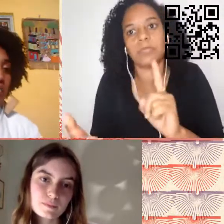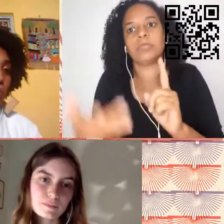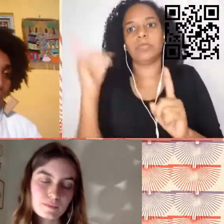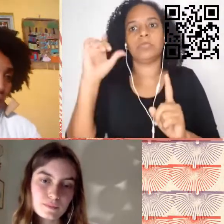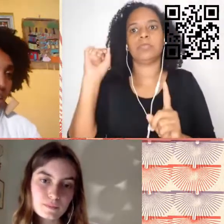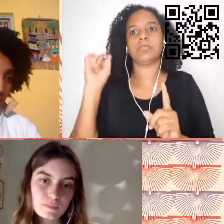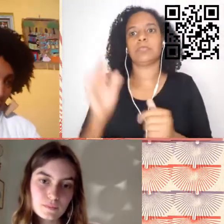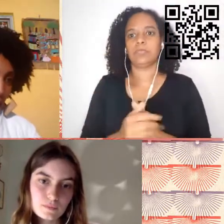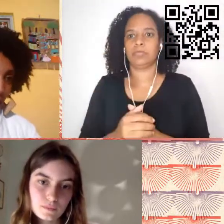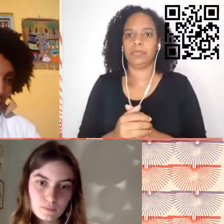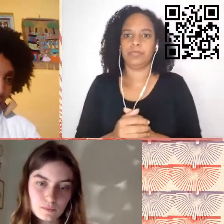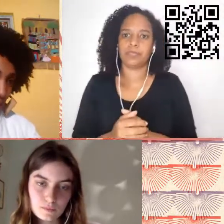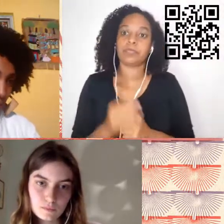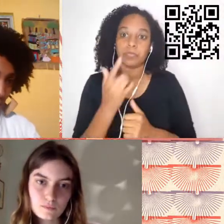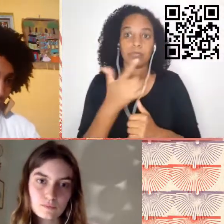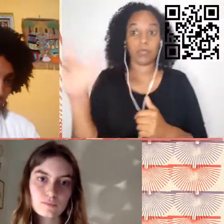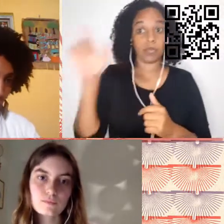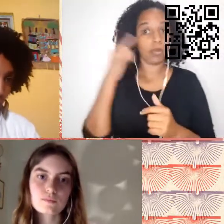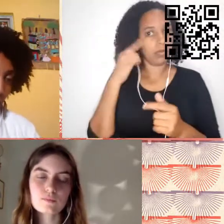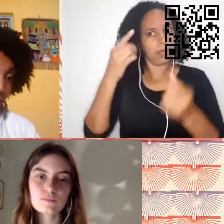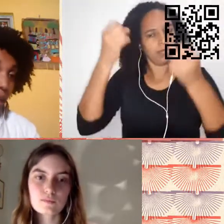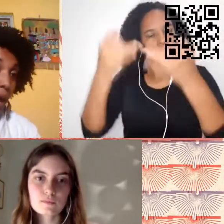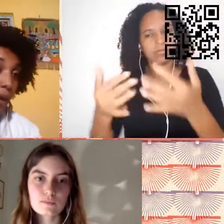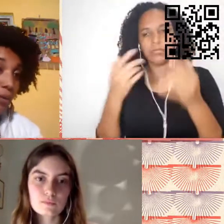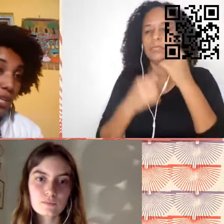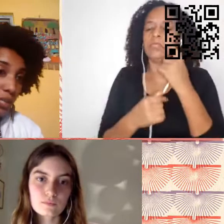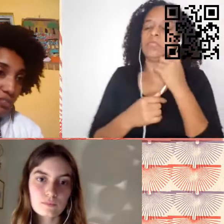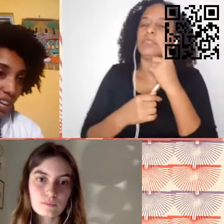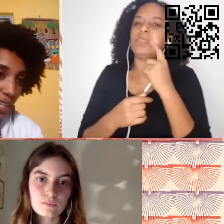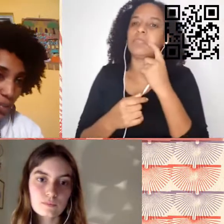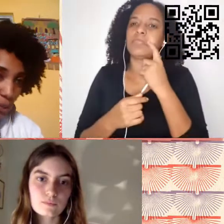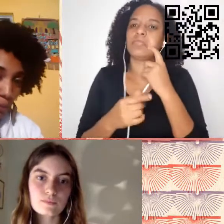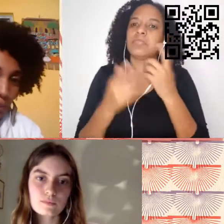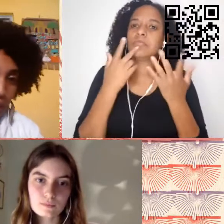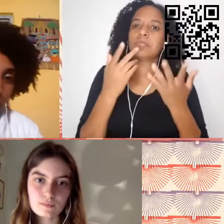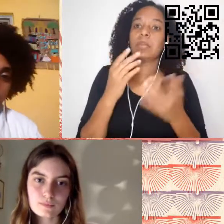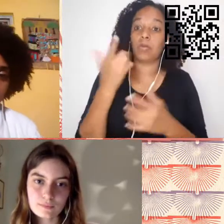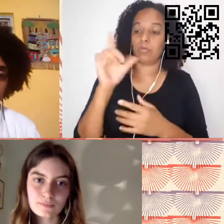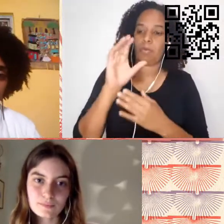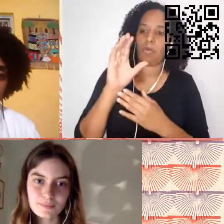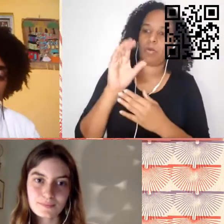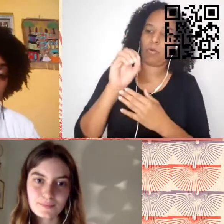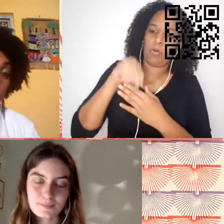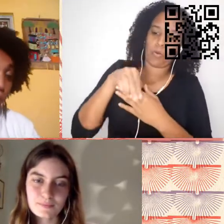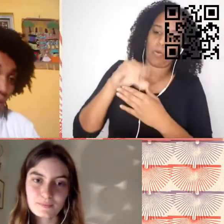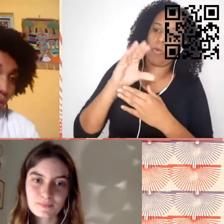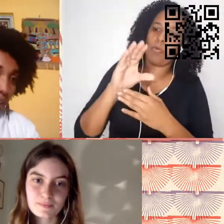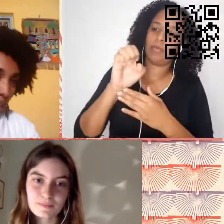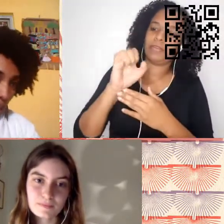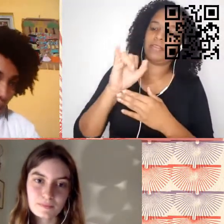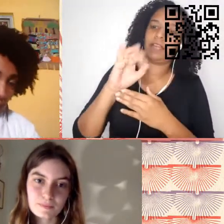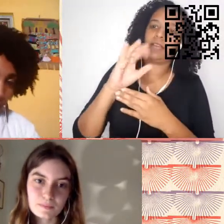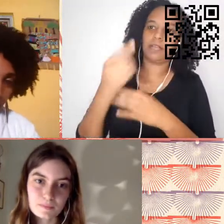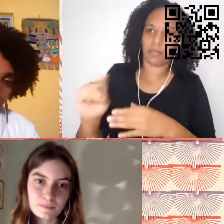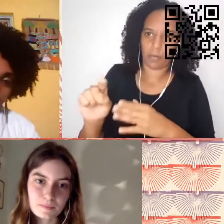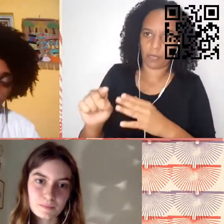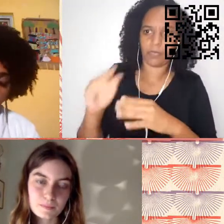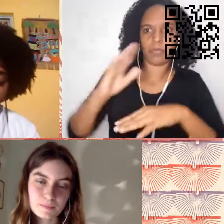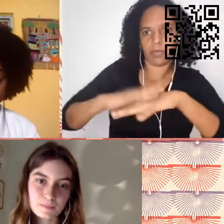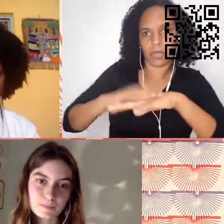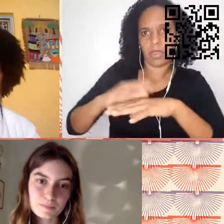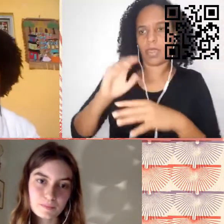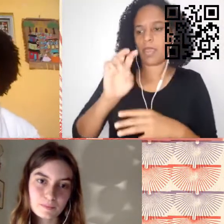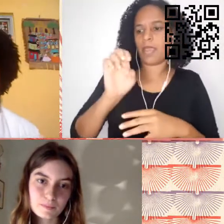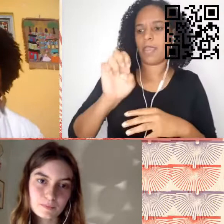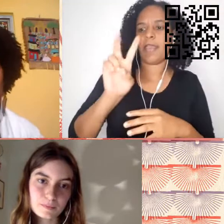também uma outra referência para esse momento, que é a Conceição Evaristo. E na sua produção literária, ela traz